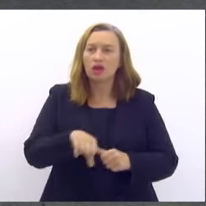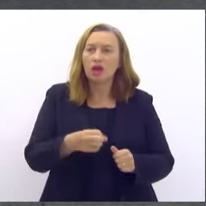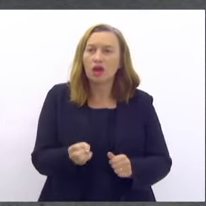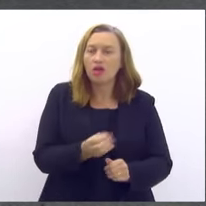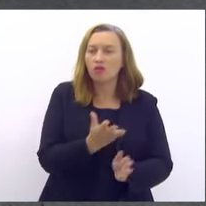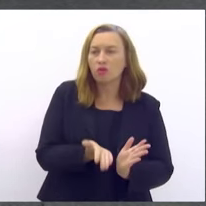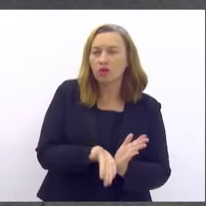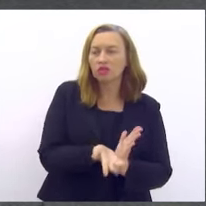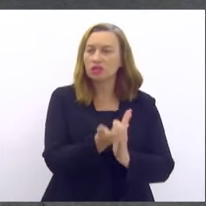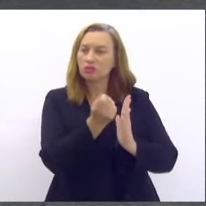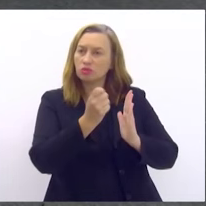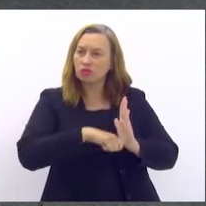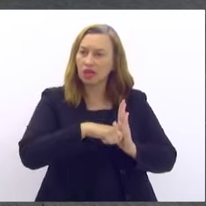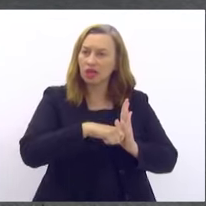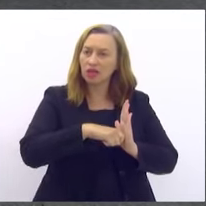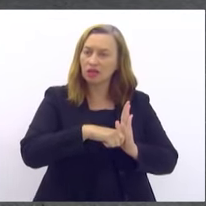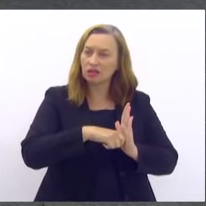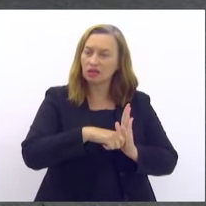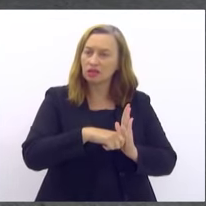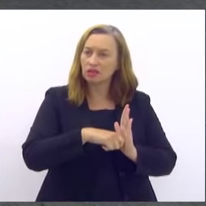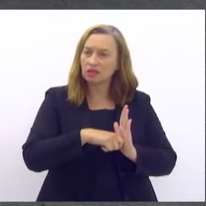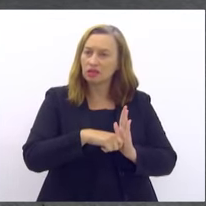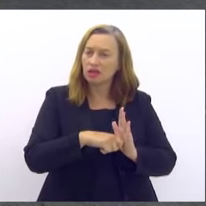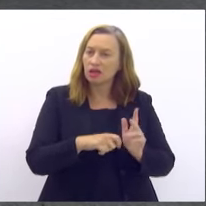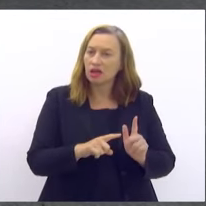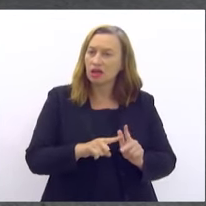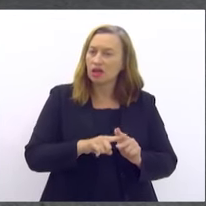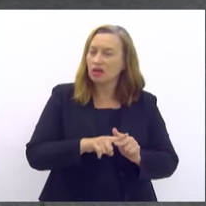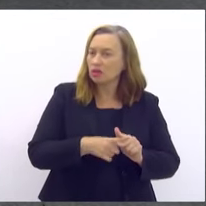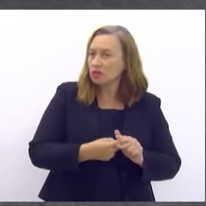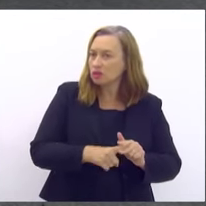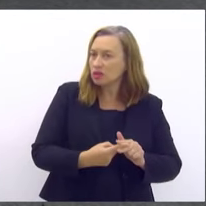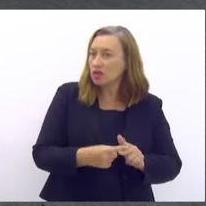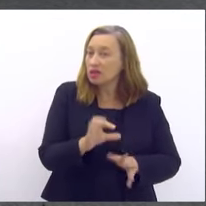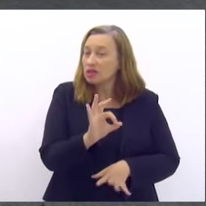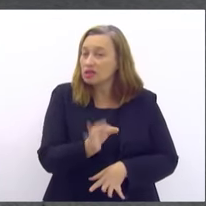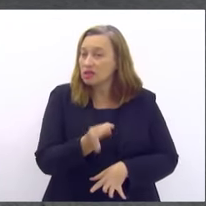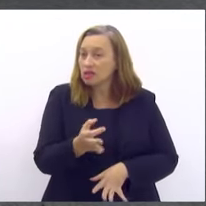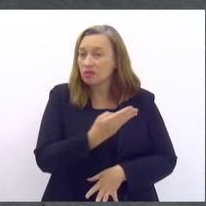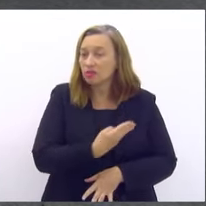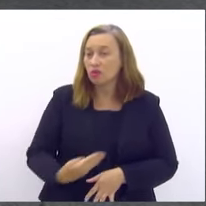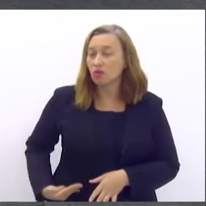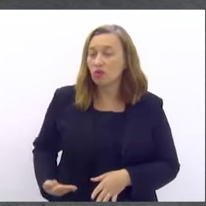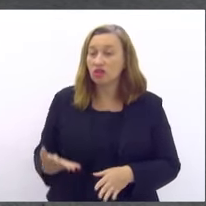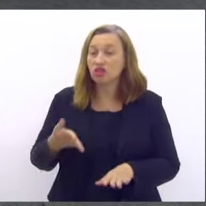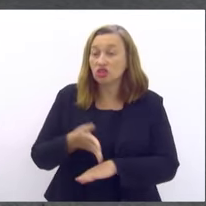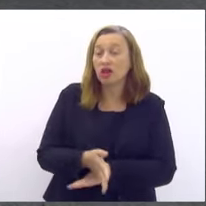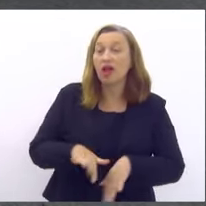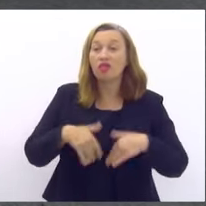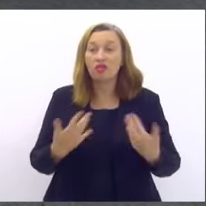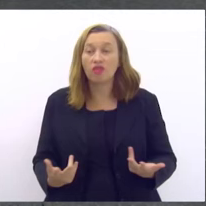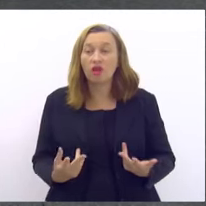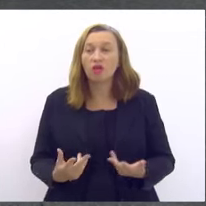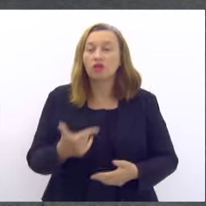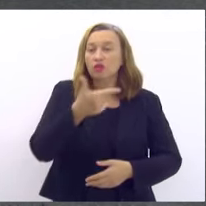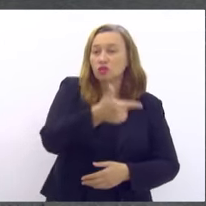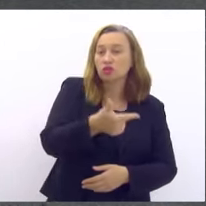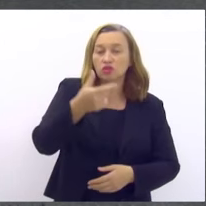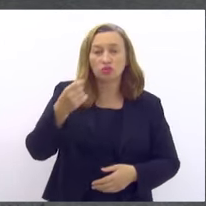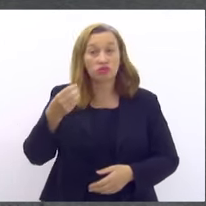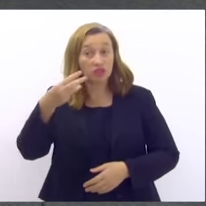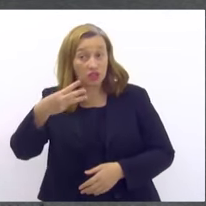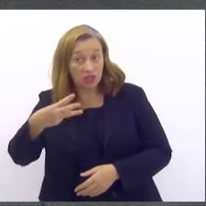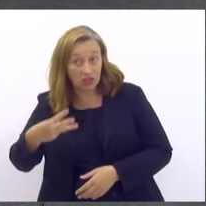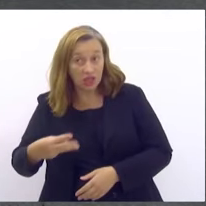tributária será reformada provavelmente pelo governo que vier então que era 2033 viira